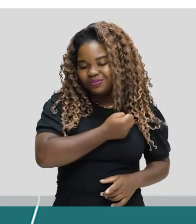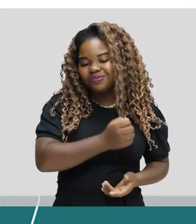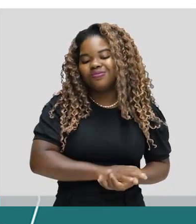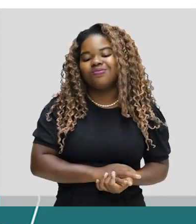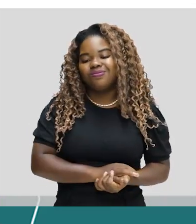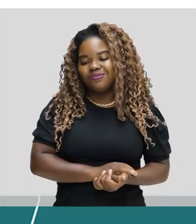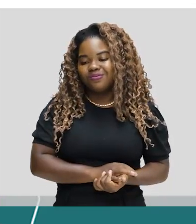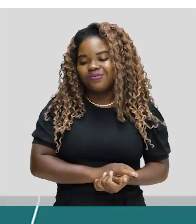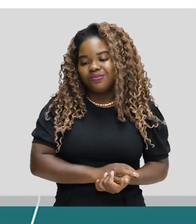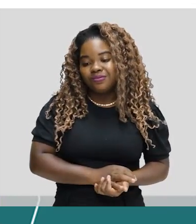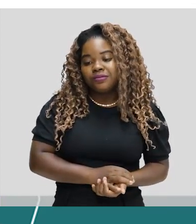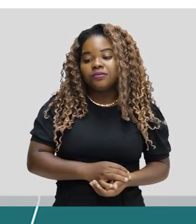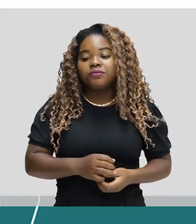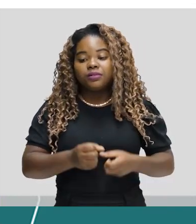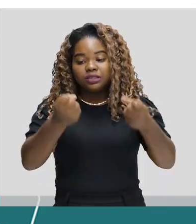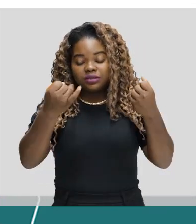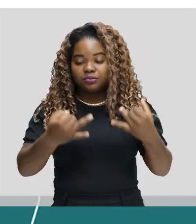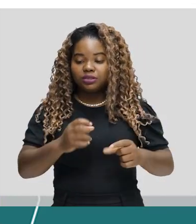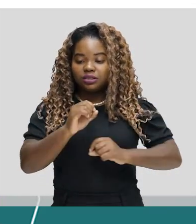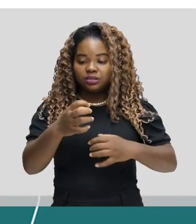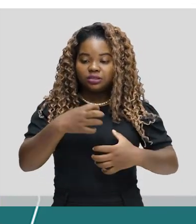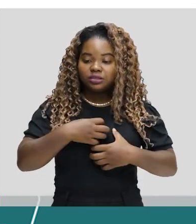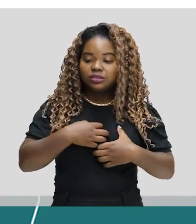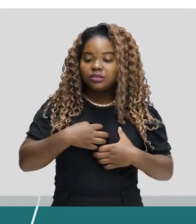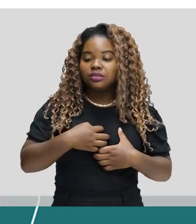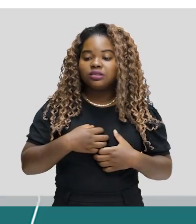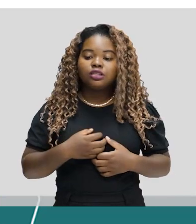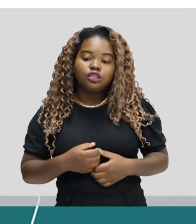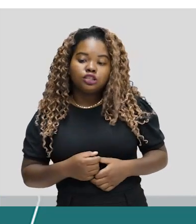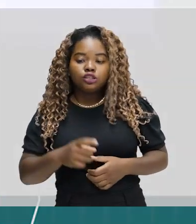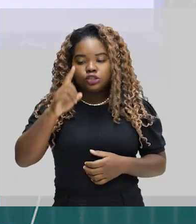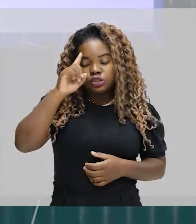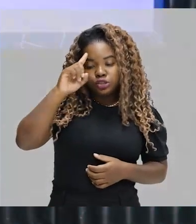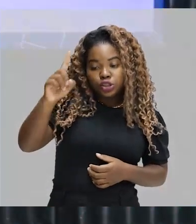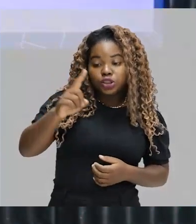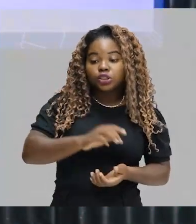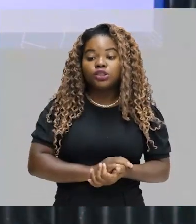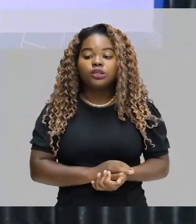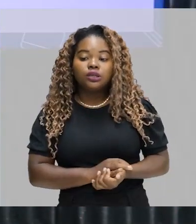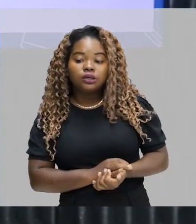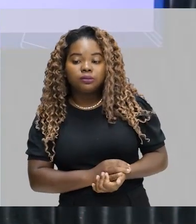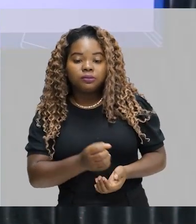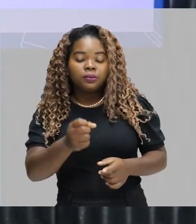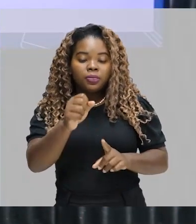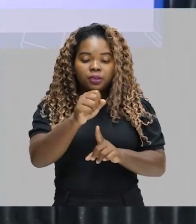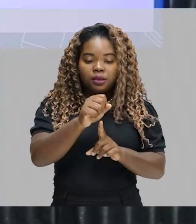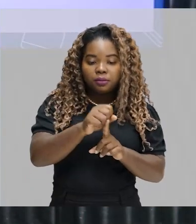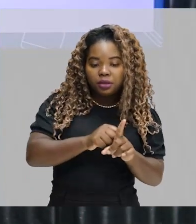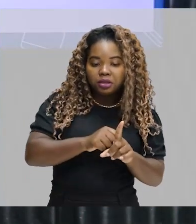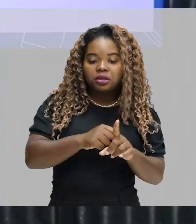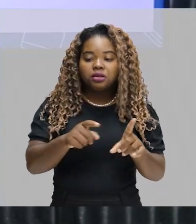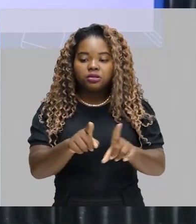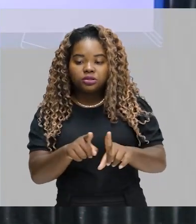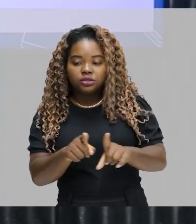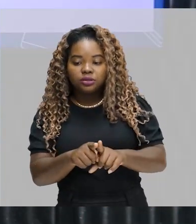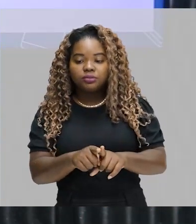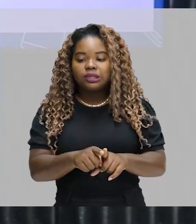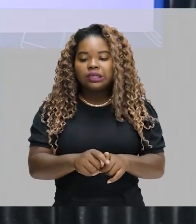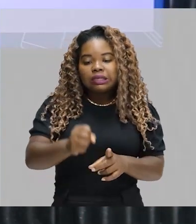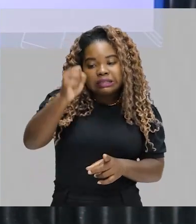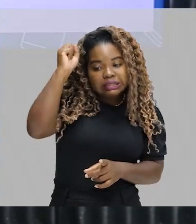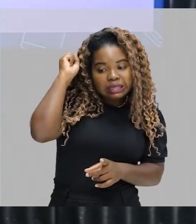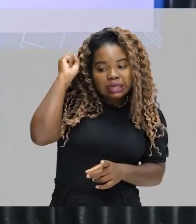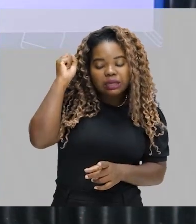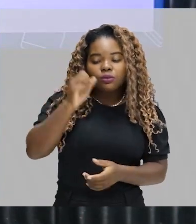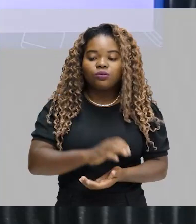para falar de data, para falar de séculos, para tratar de andares em um prédio. Então,